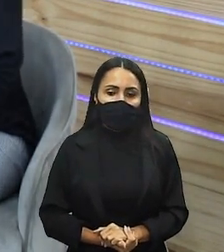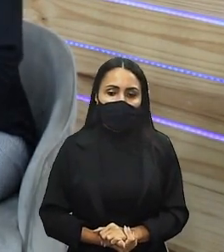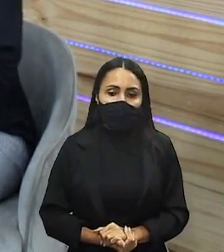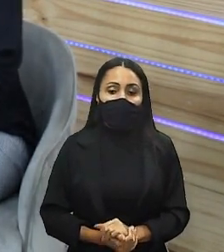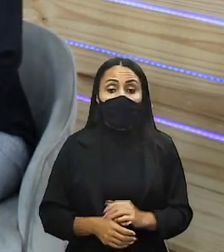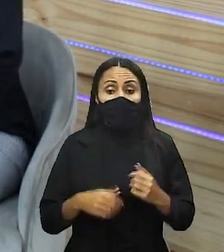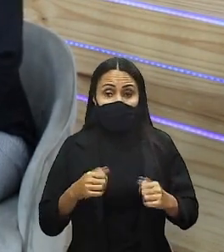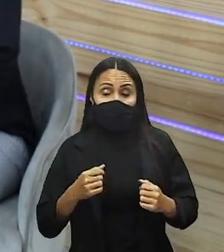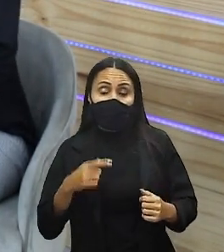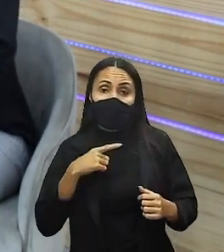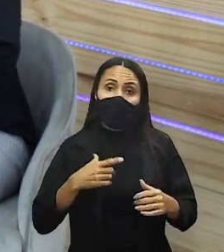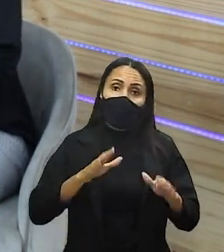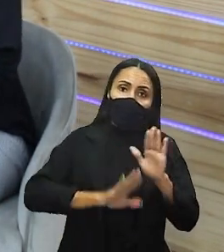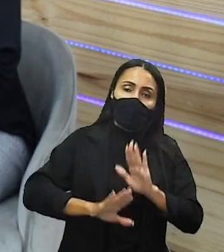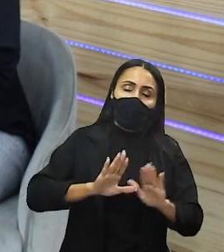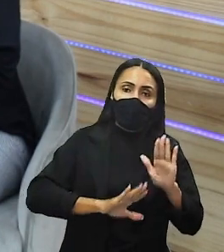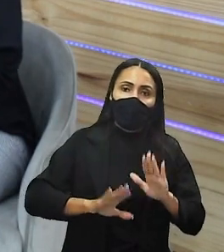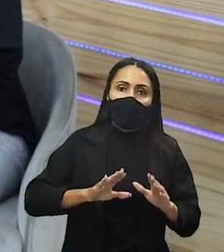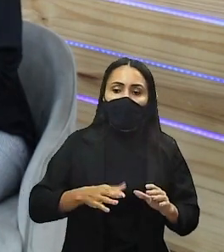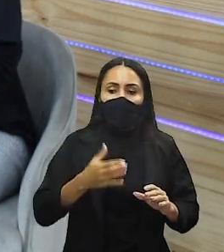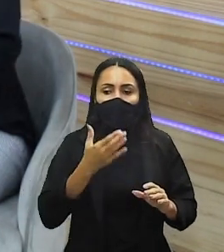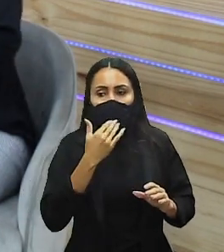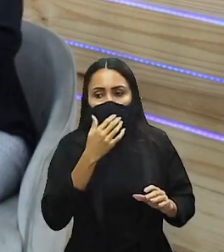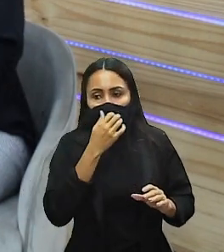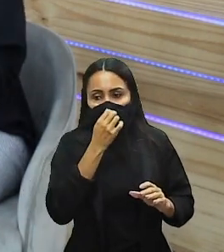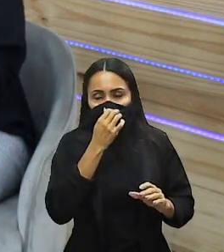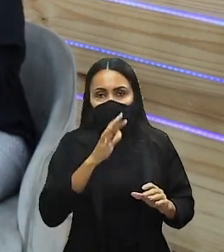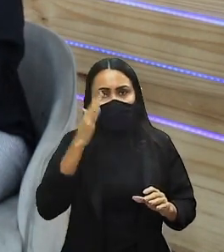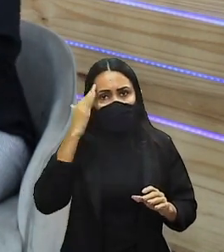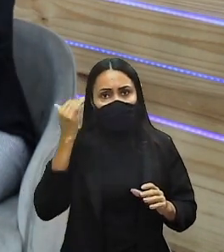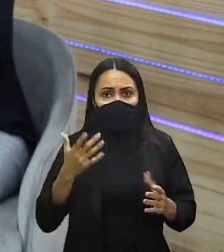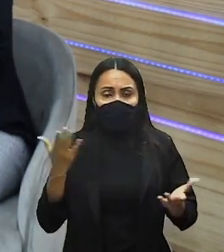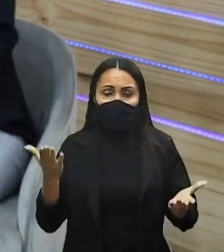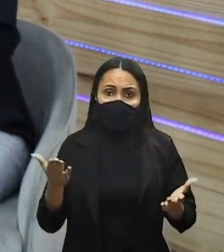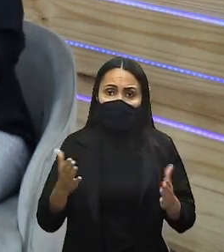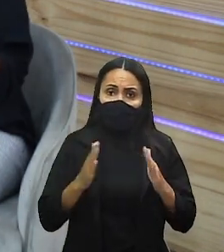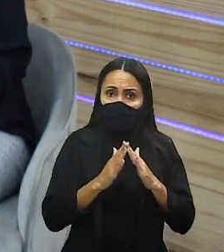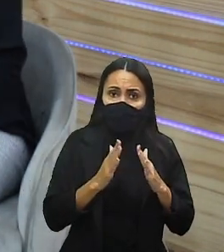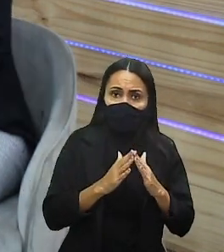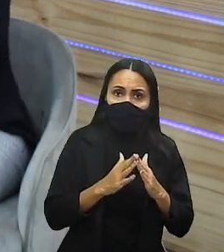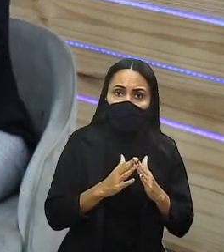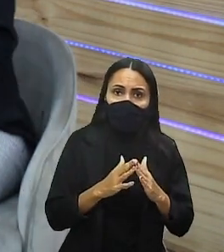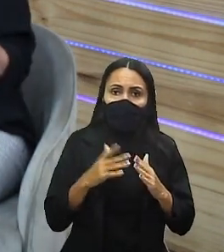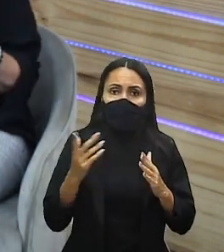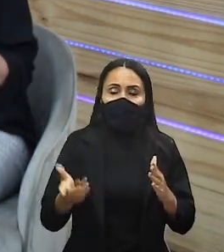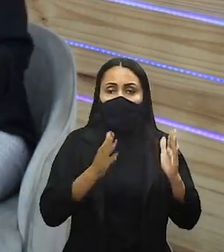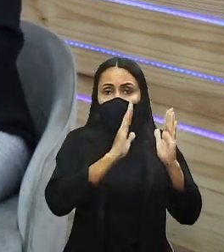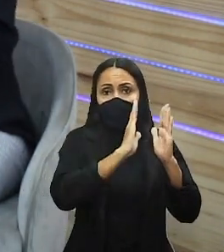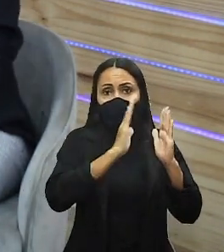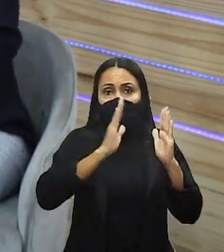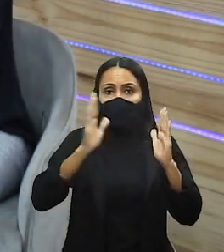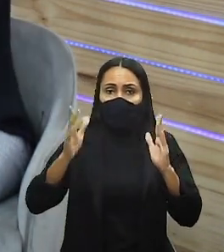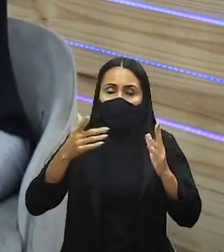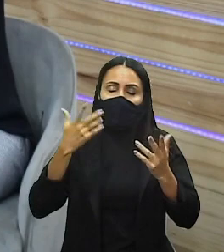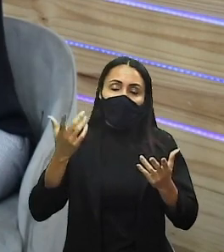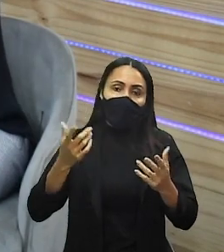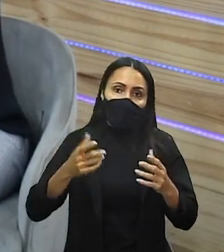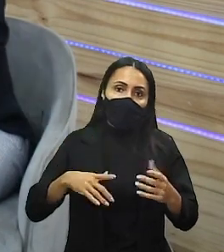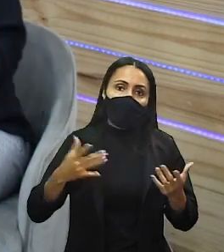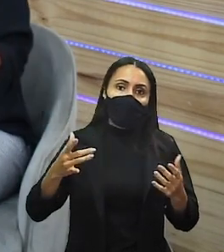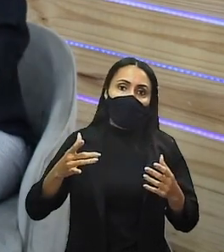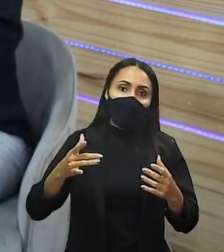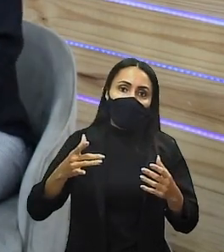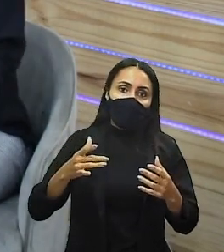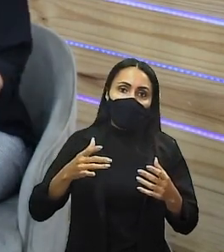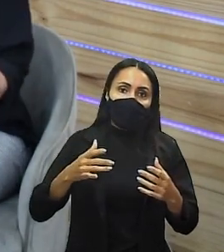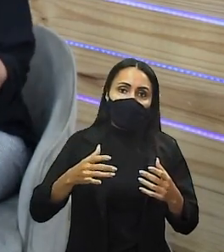tem que ter muito cuidado. A comida, realmente, você sabe que até em casa, se você deixar os livros dando bobeira, aí vem formiga, deixar doce em cima de um